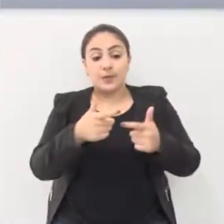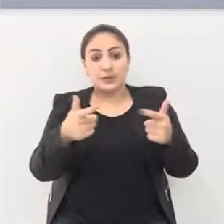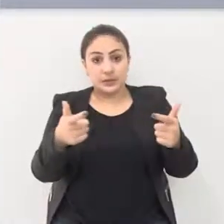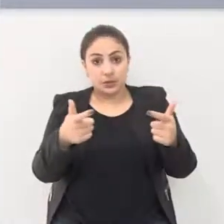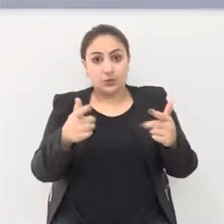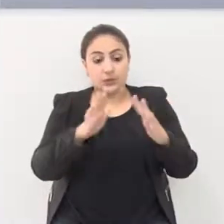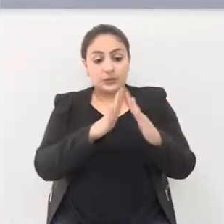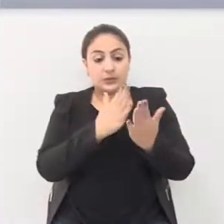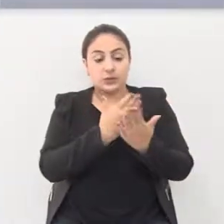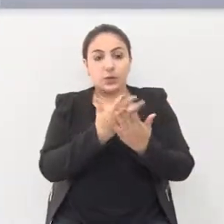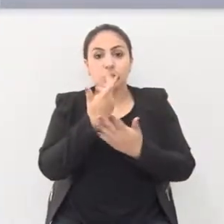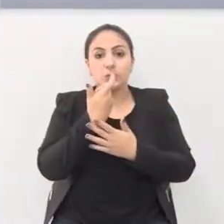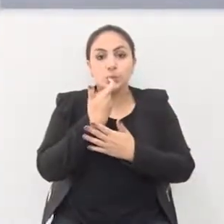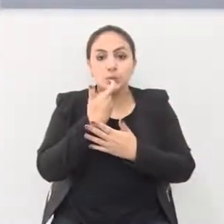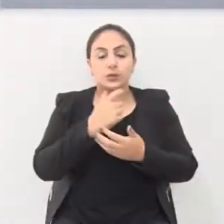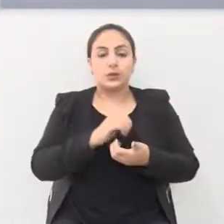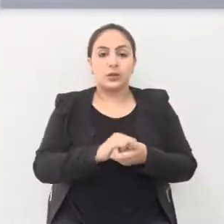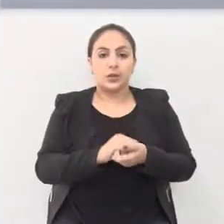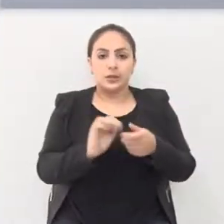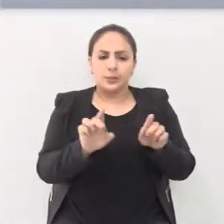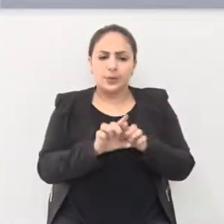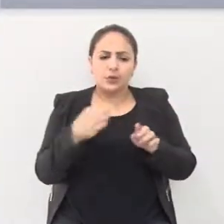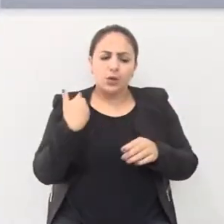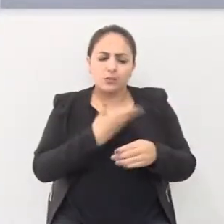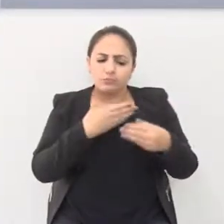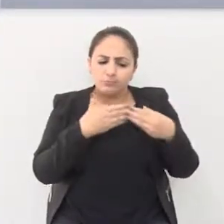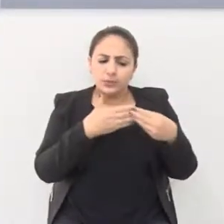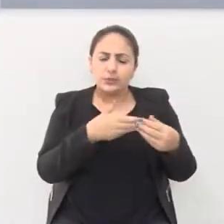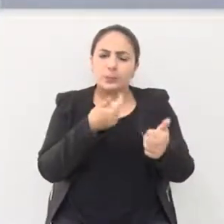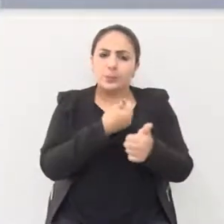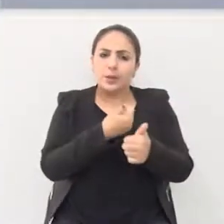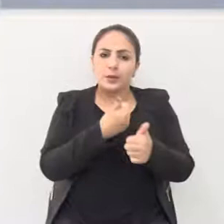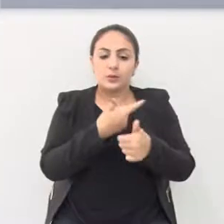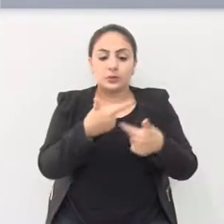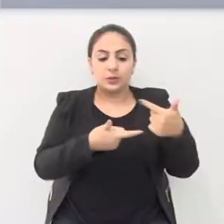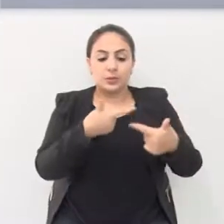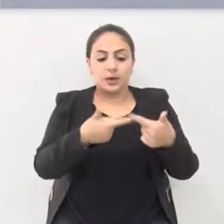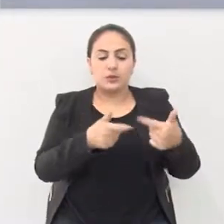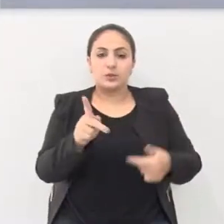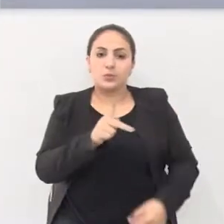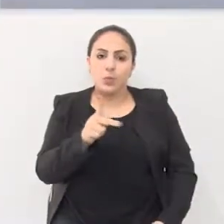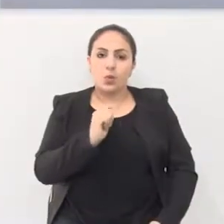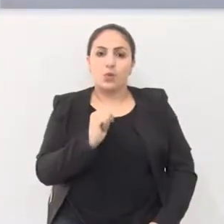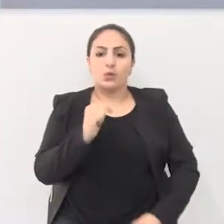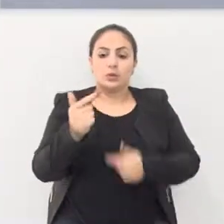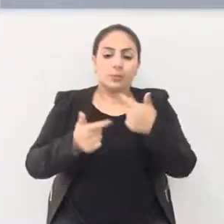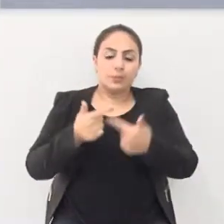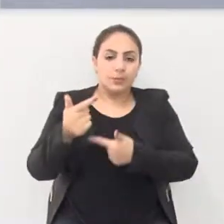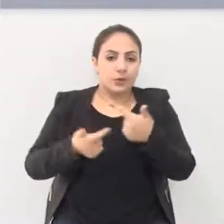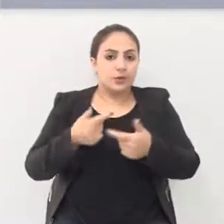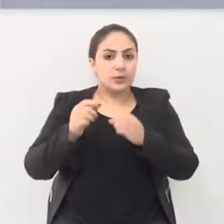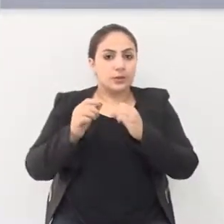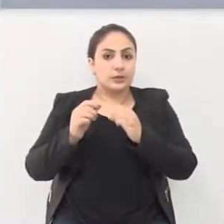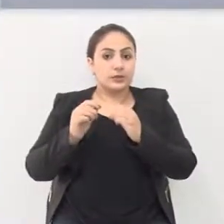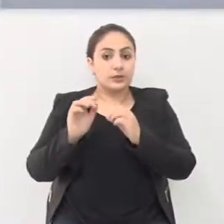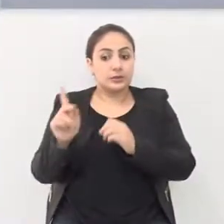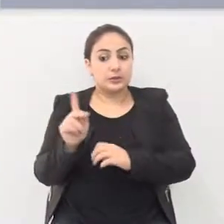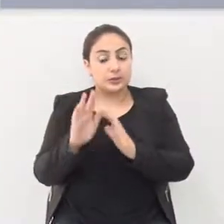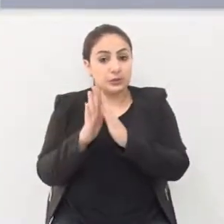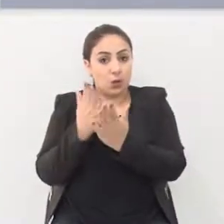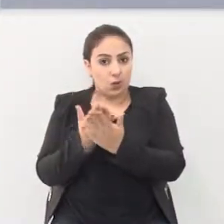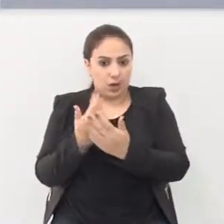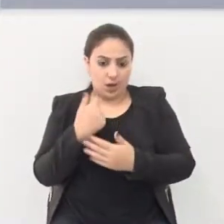perto o trabalho das professoras, da direção das escolas e também sou professor de educação